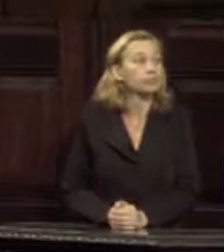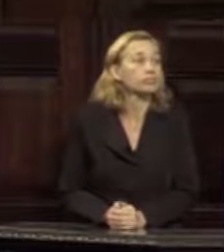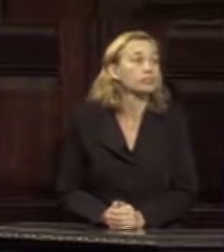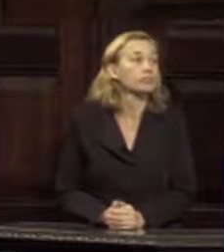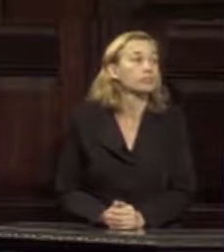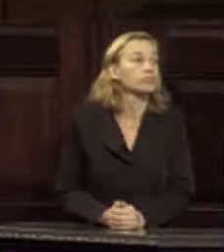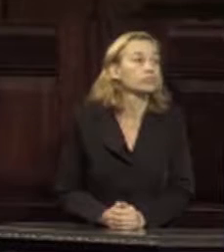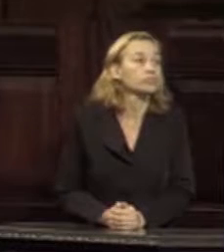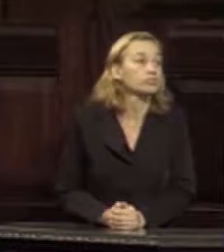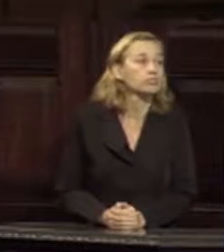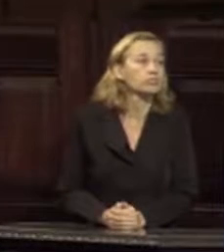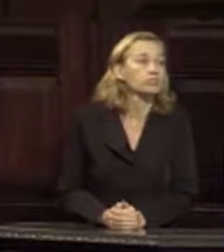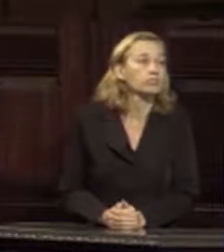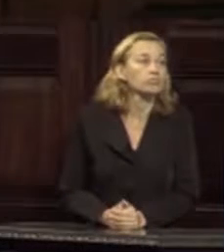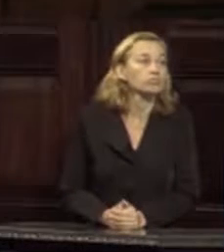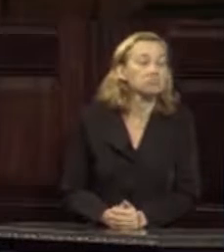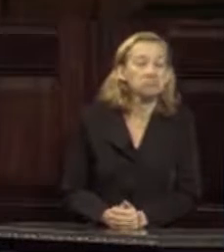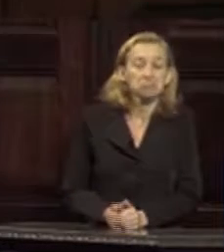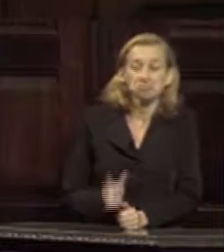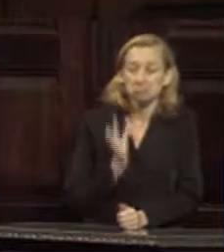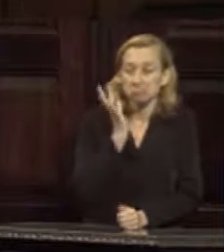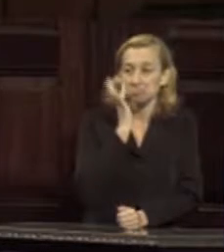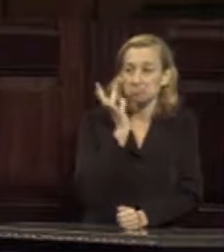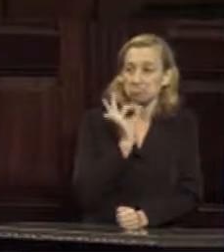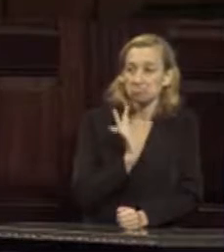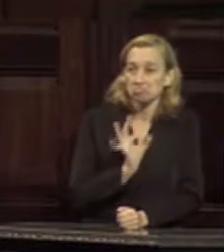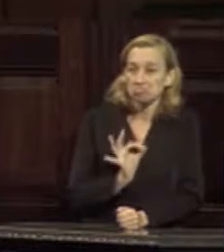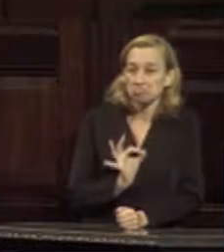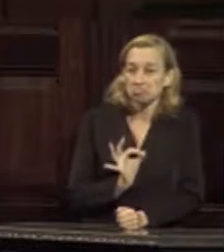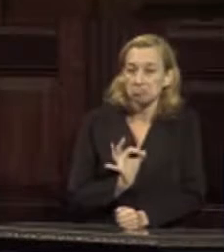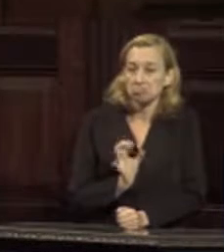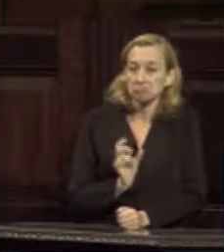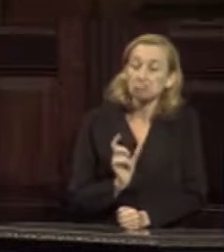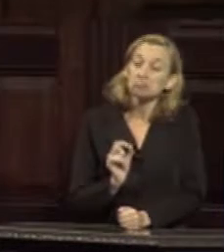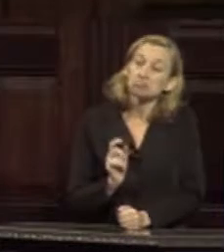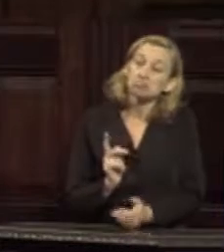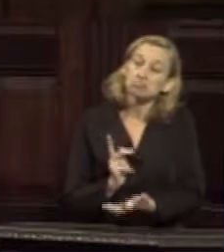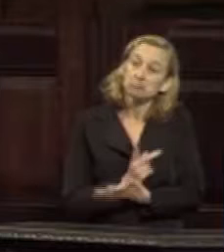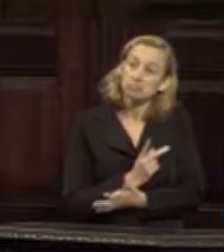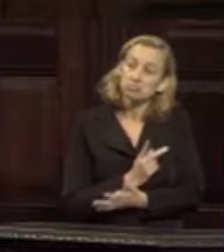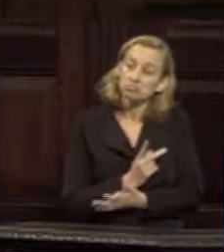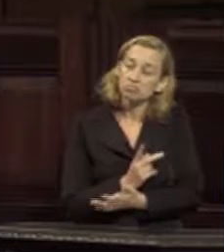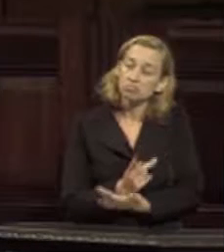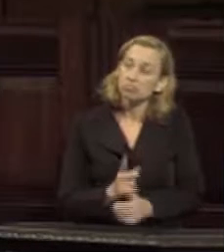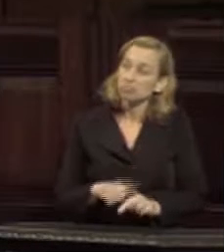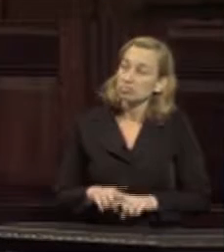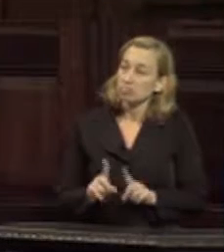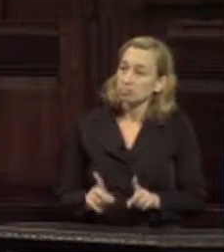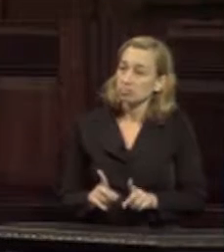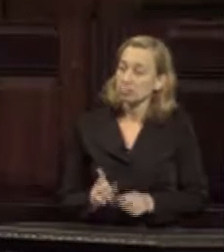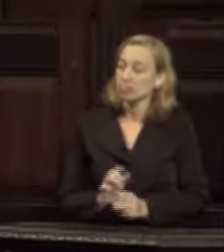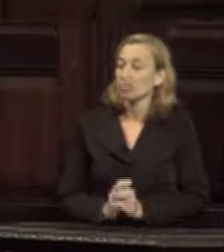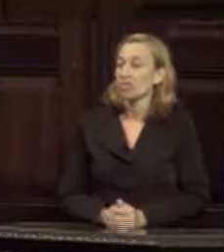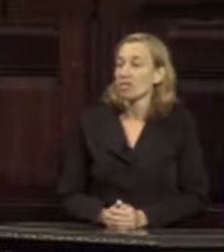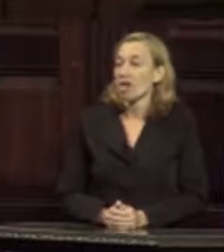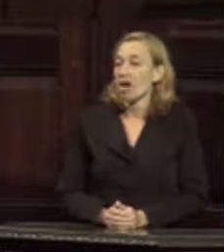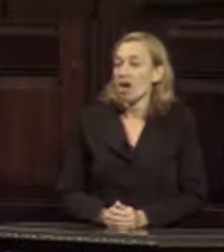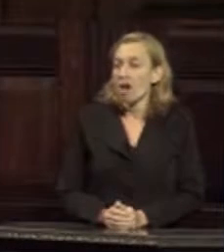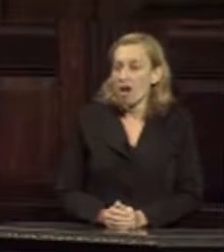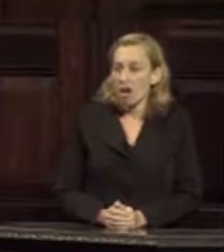não sei por que cargas d'água ela foi colocada a serviço